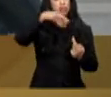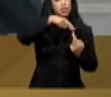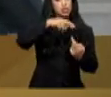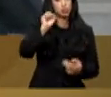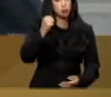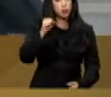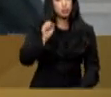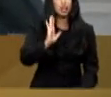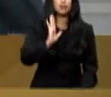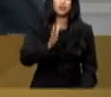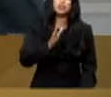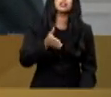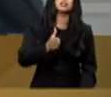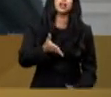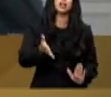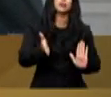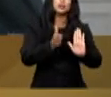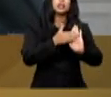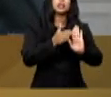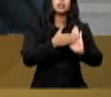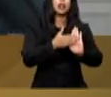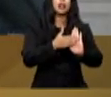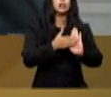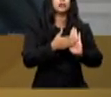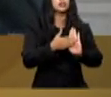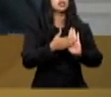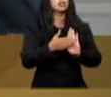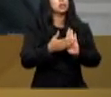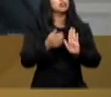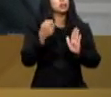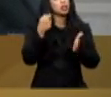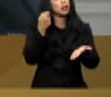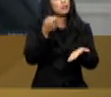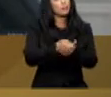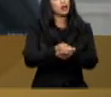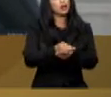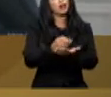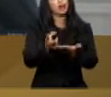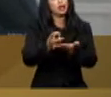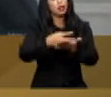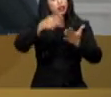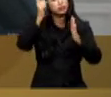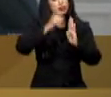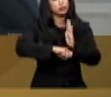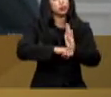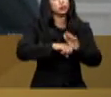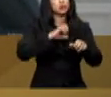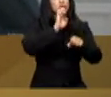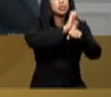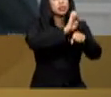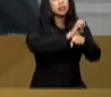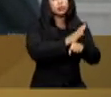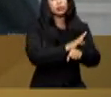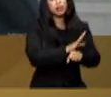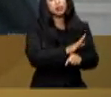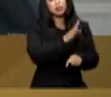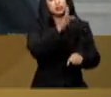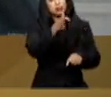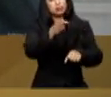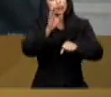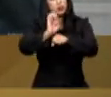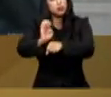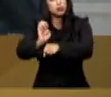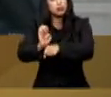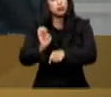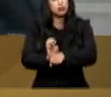já previa o tributo, já previa que, tratando-se de operações interestaduais entre contribuintes, seria